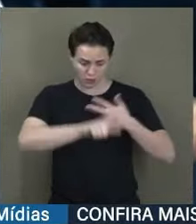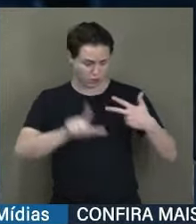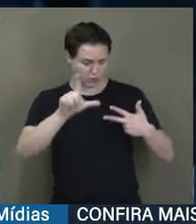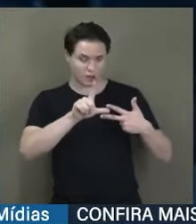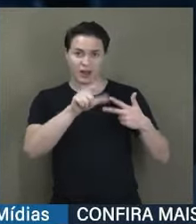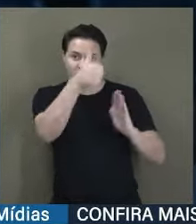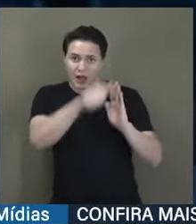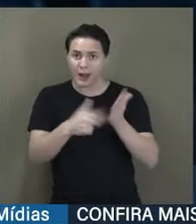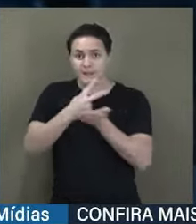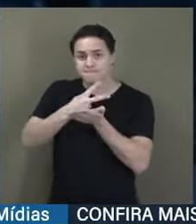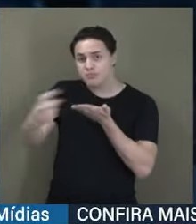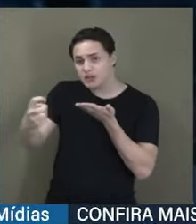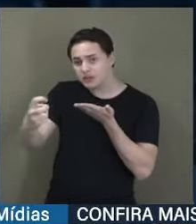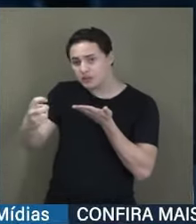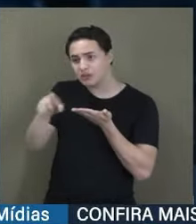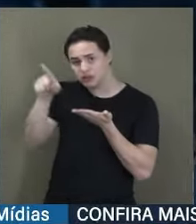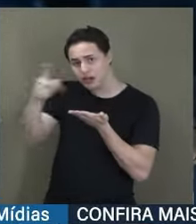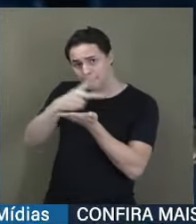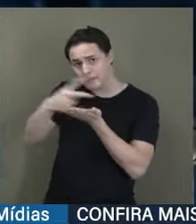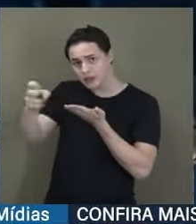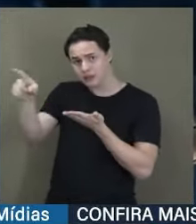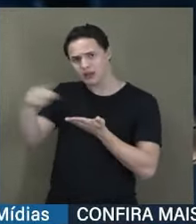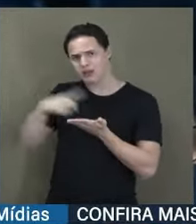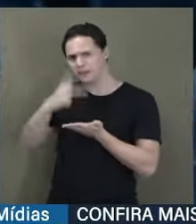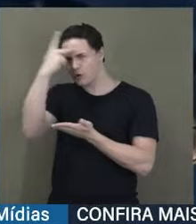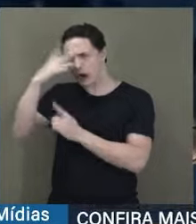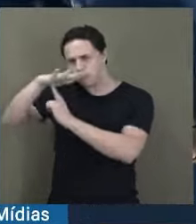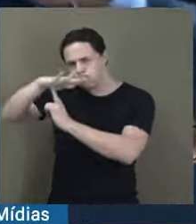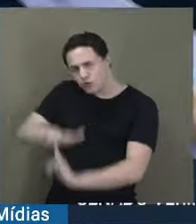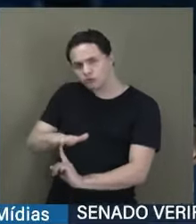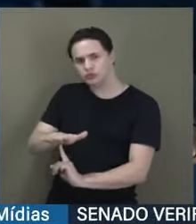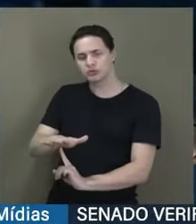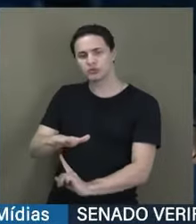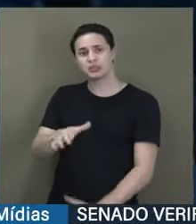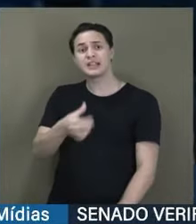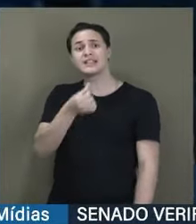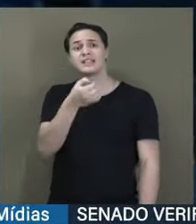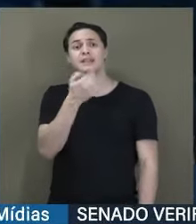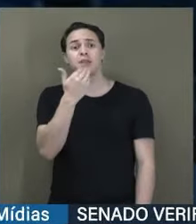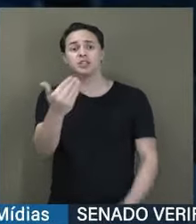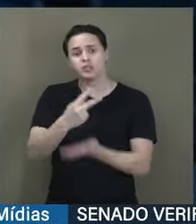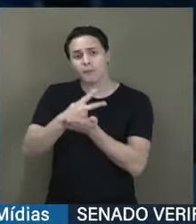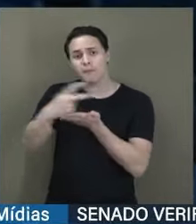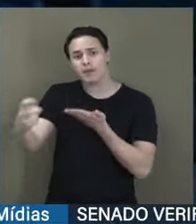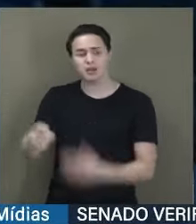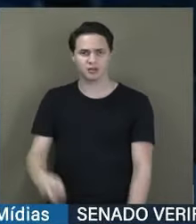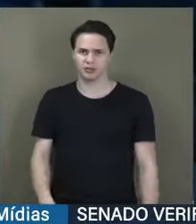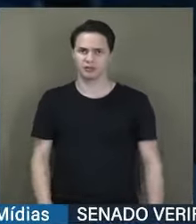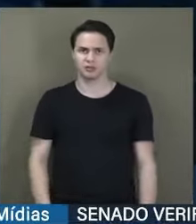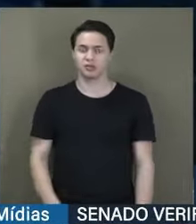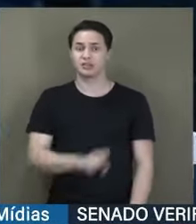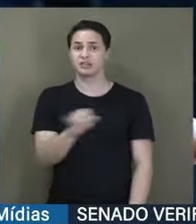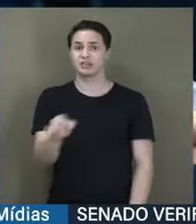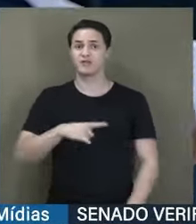pedido de impeachment, a partir de tantos abusos que tem acontecido, tem 60 nessa mesa aí, que se tiver uma